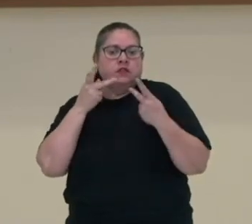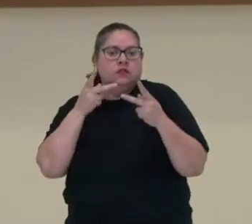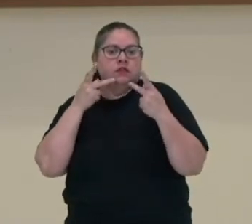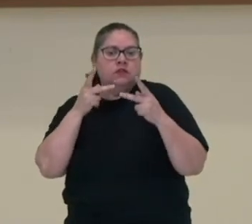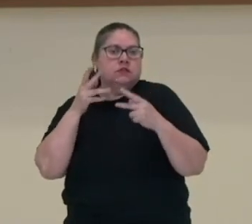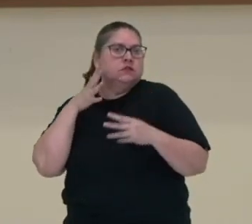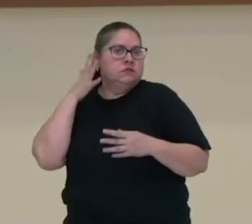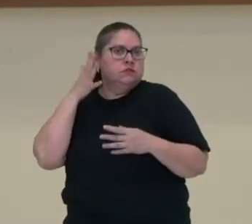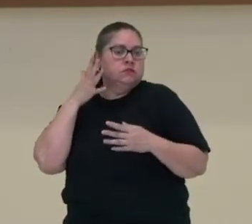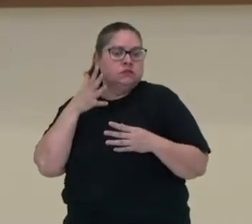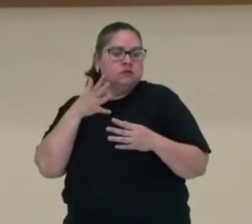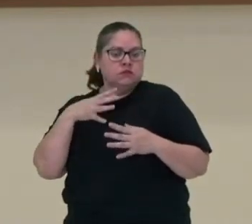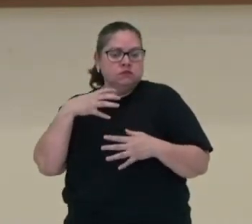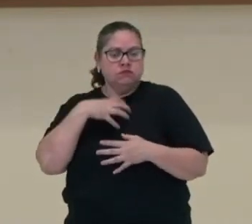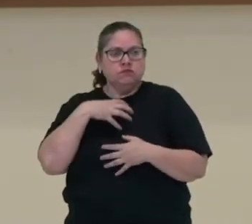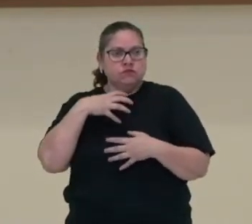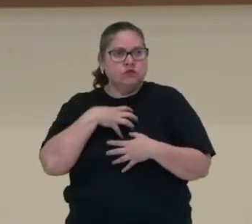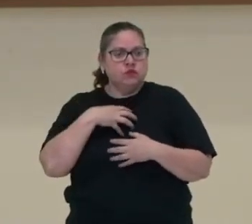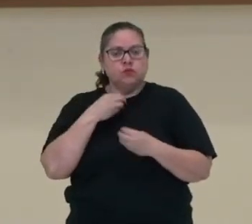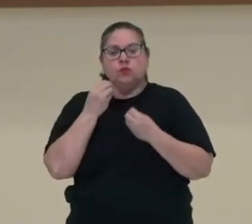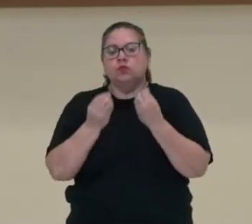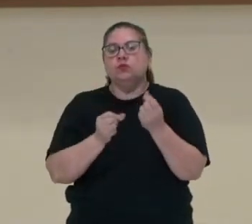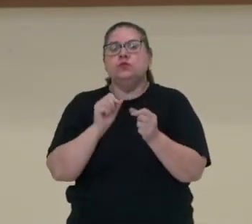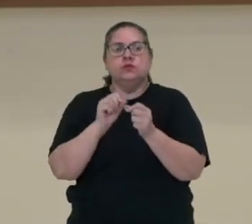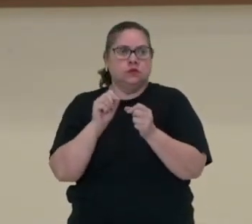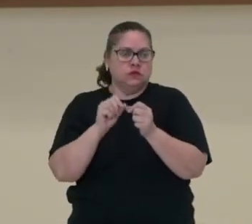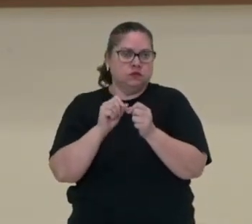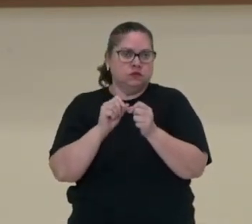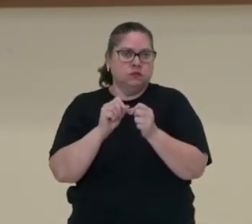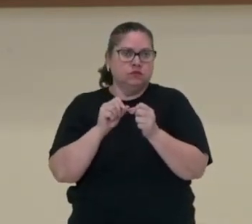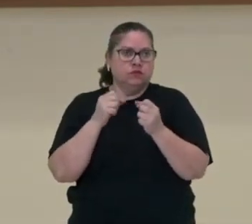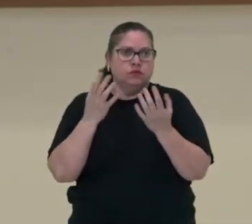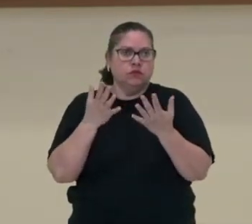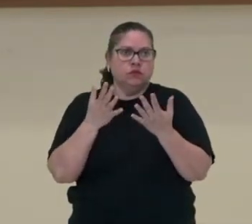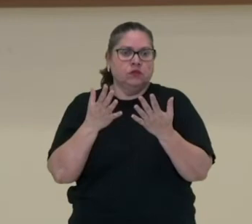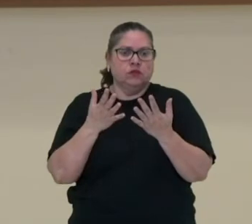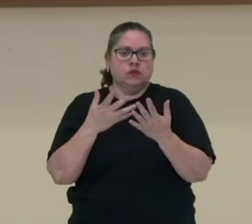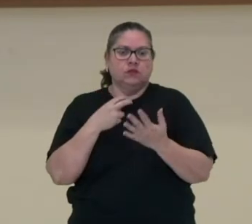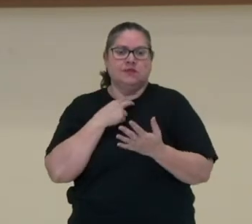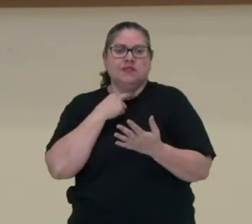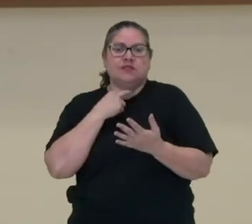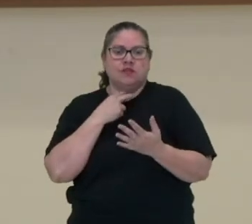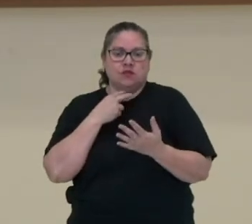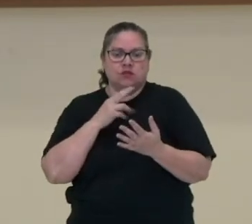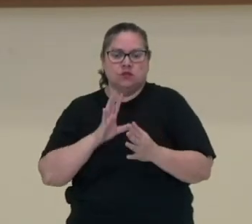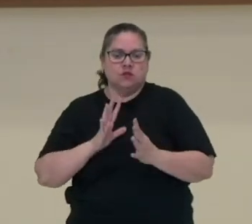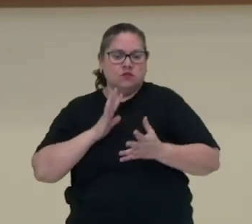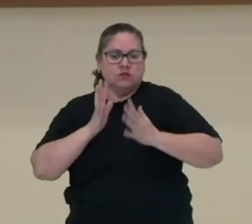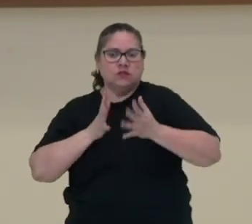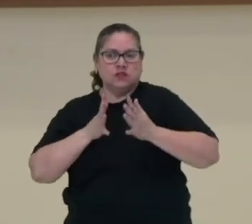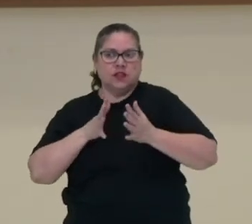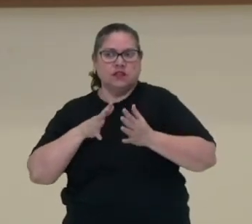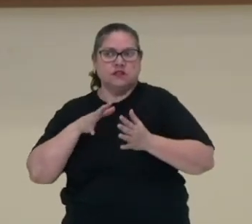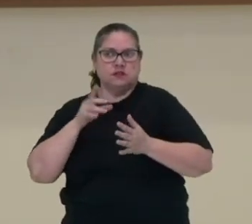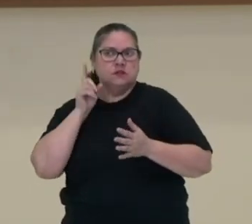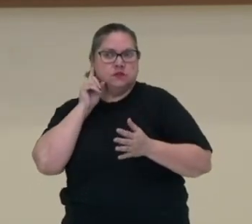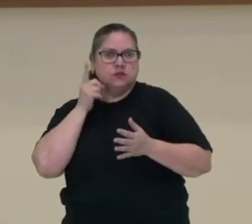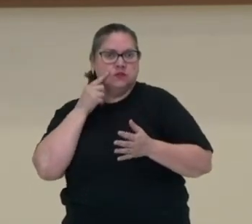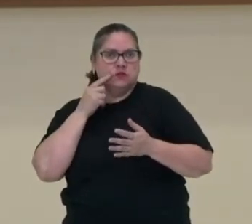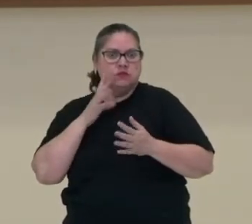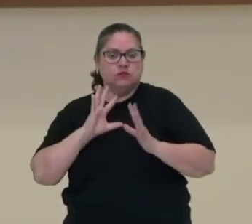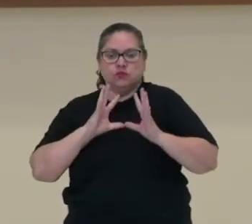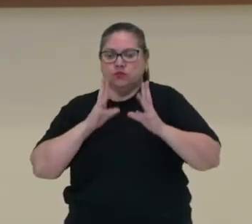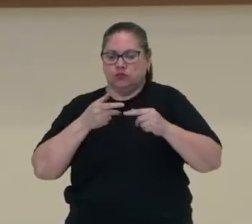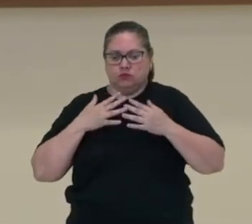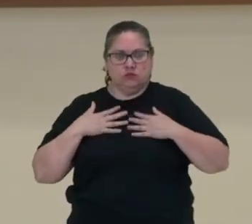si, mas na forma como nós fazemos o discurso. E não é só a voz que está implicada, mas todo o nosso corpo.